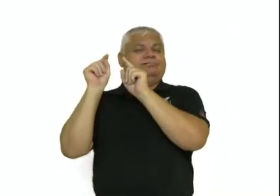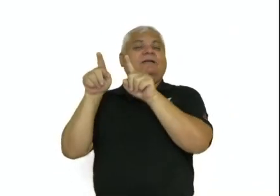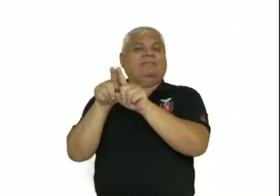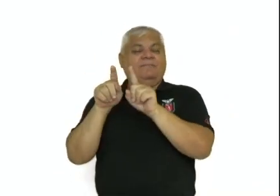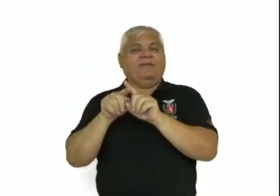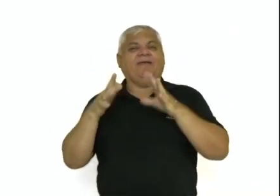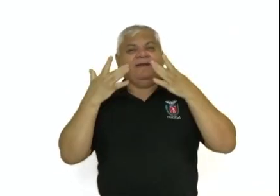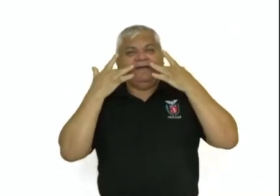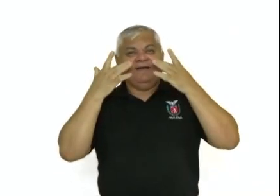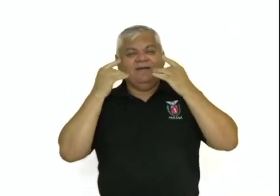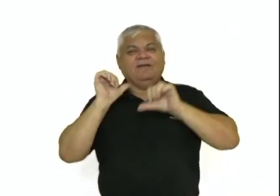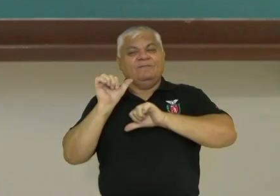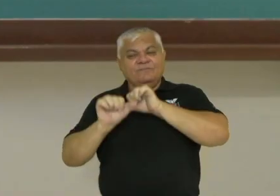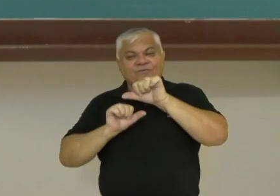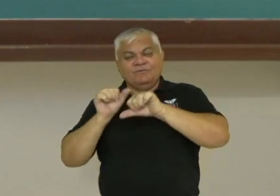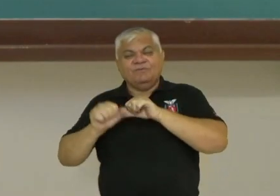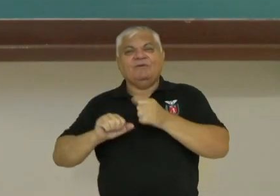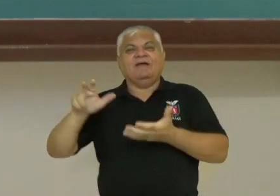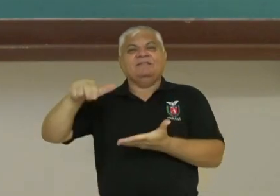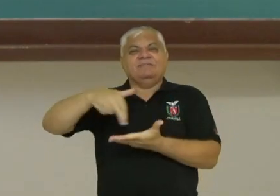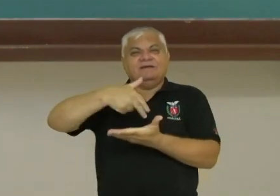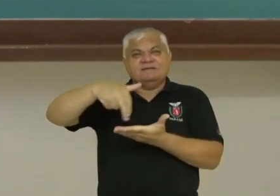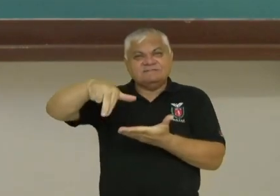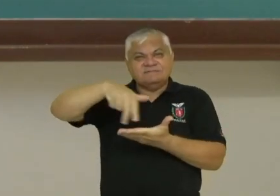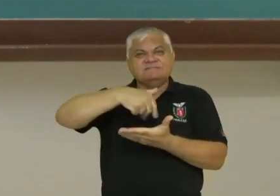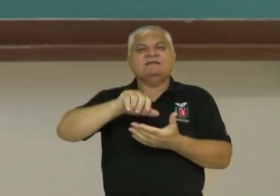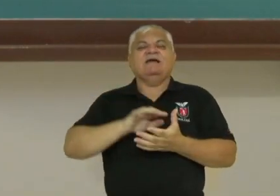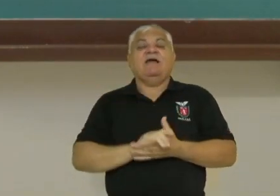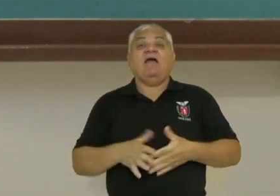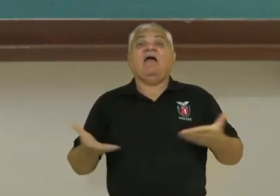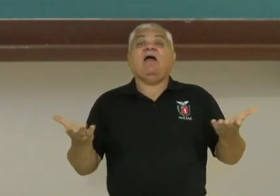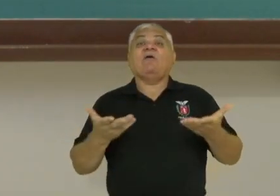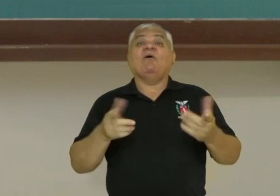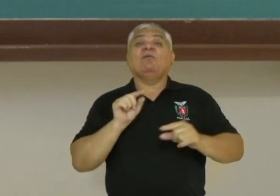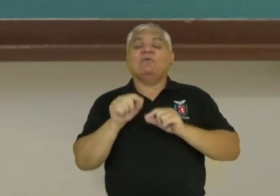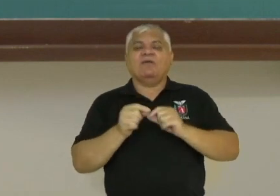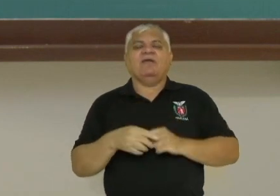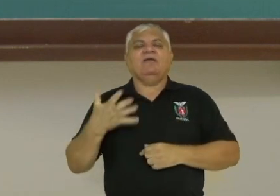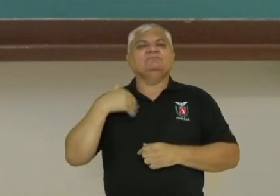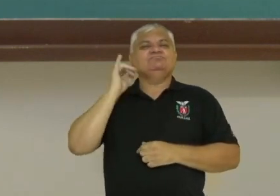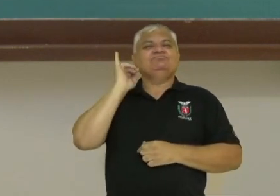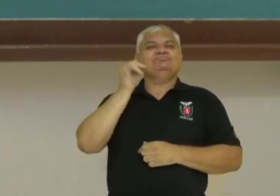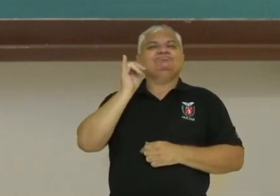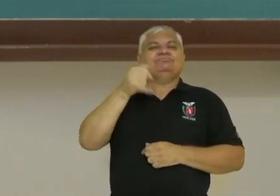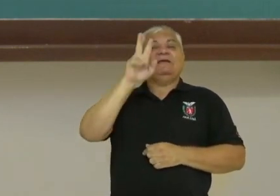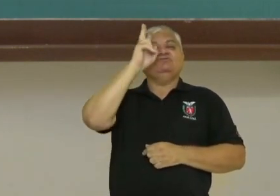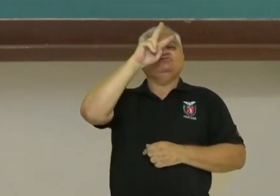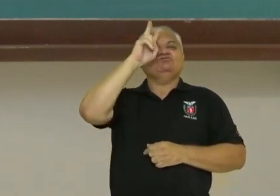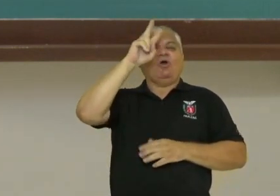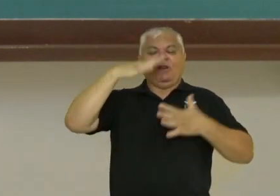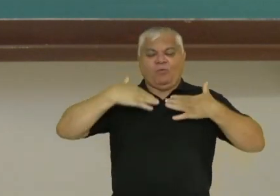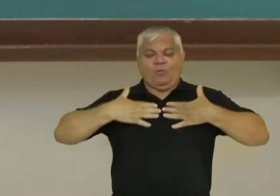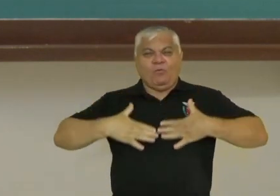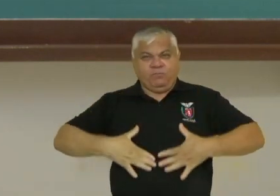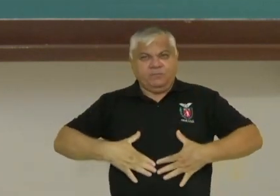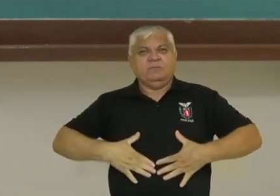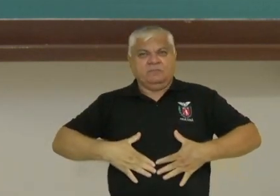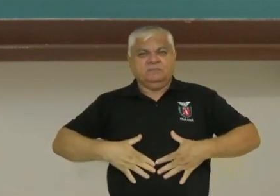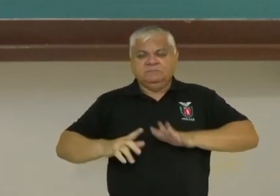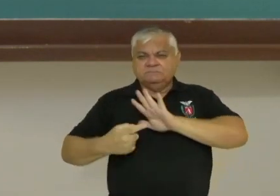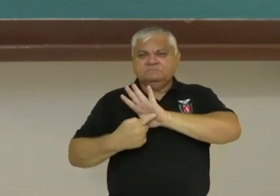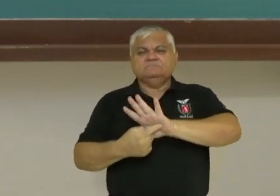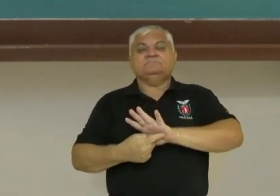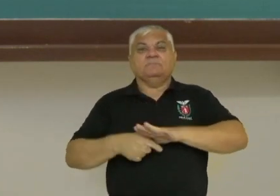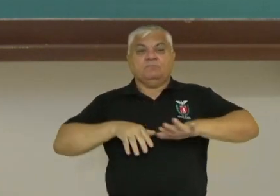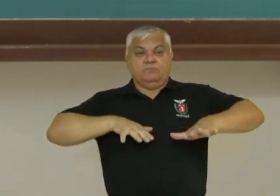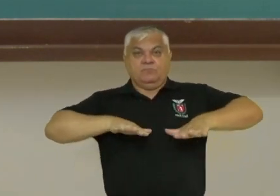da evolução da dança. Essa dança que agora conta uma história através do corpo. Esse